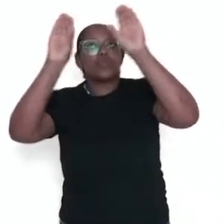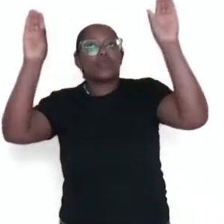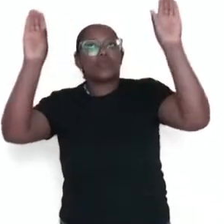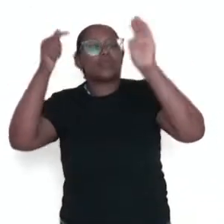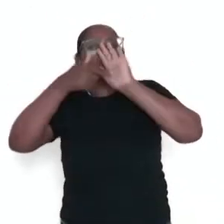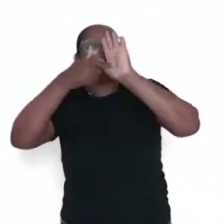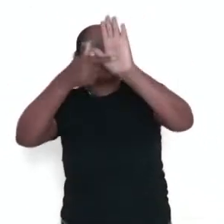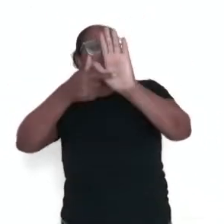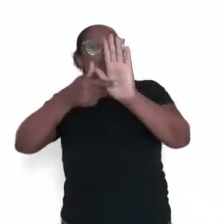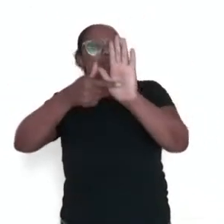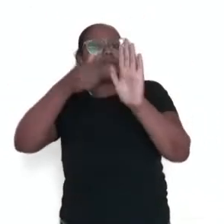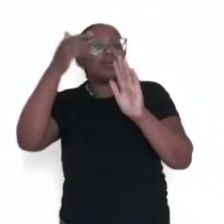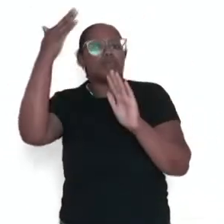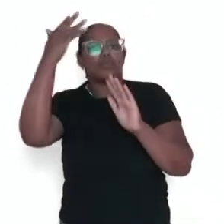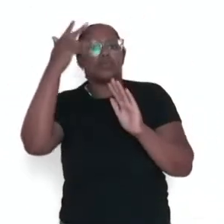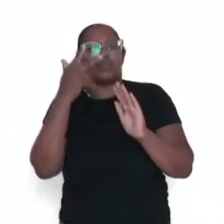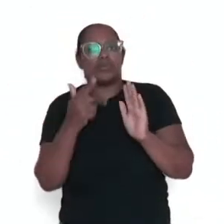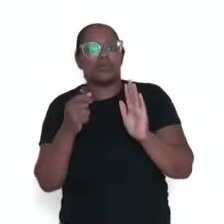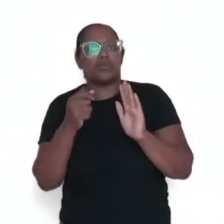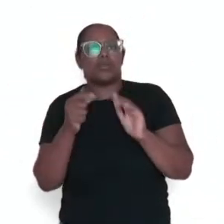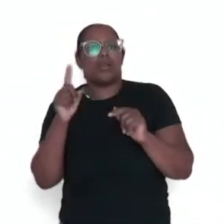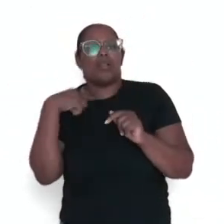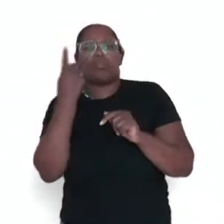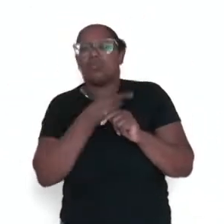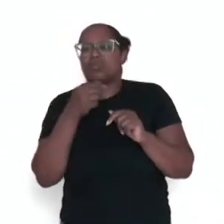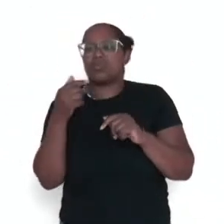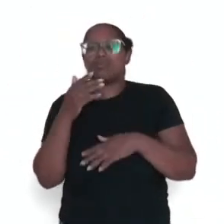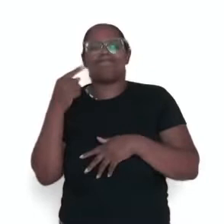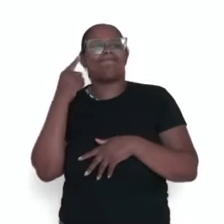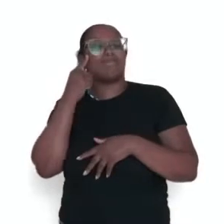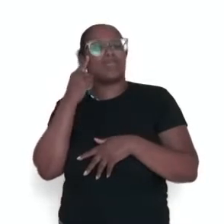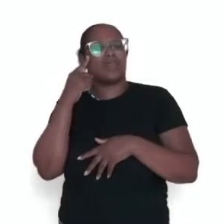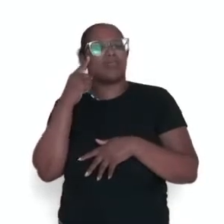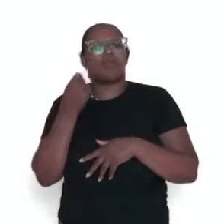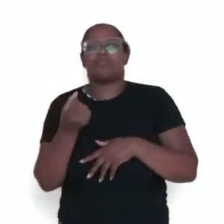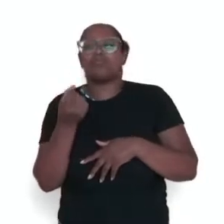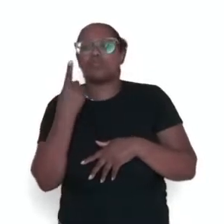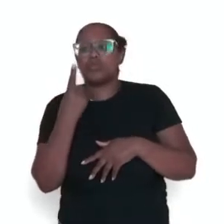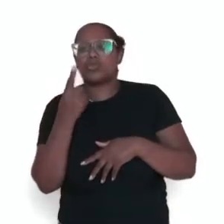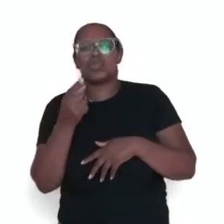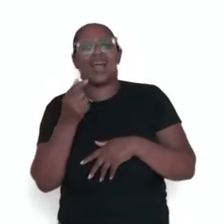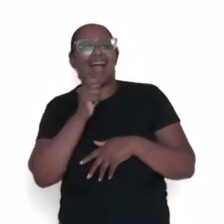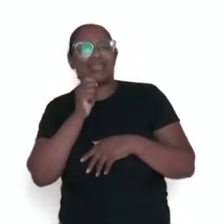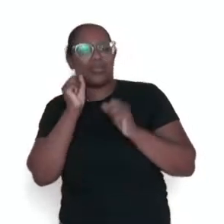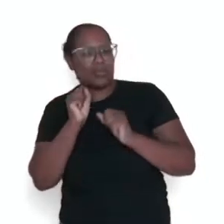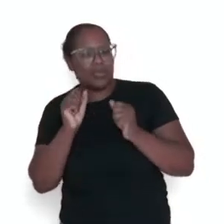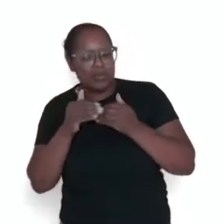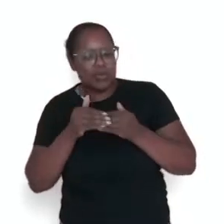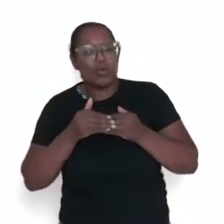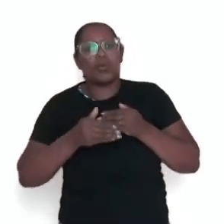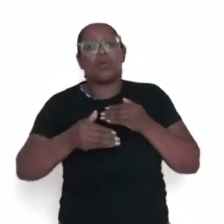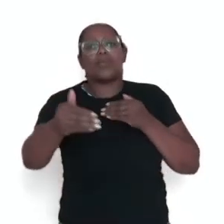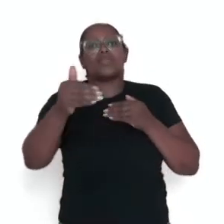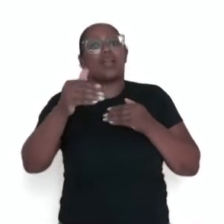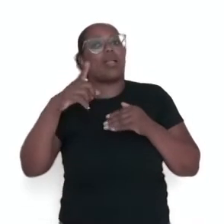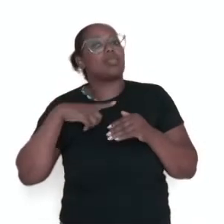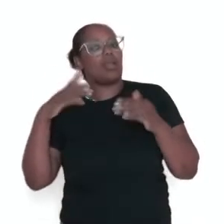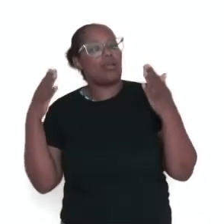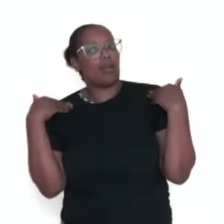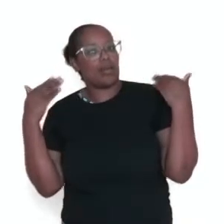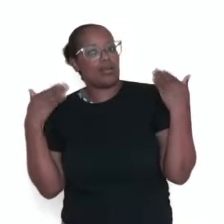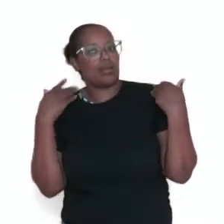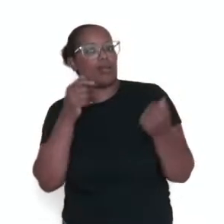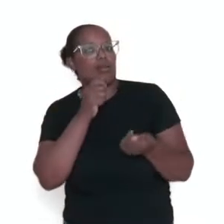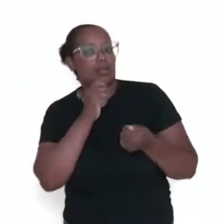espelho, se via morrer. A gente se indagava. Será que ainda podemos recomeçar? Será que a alegria ainda tem